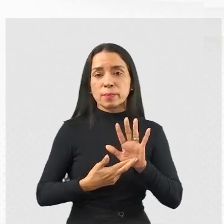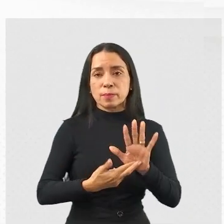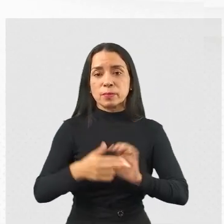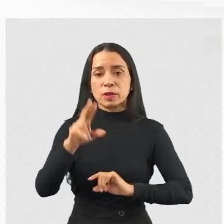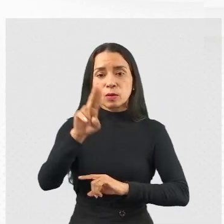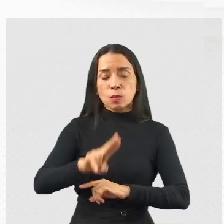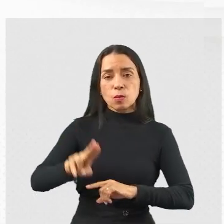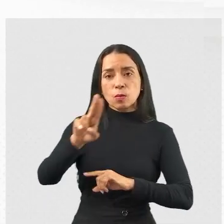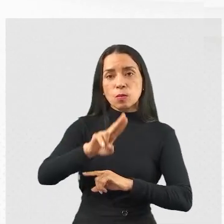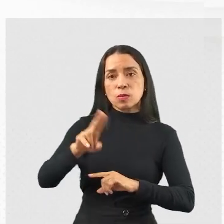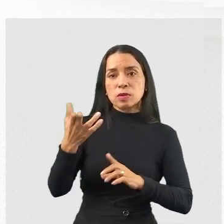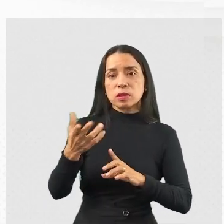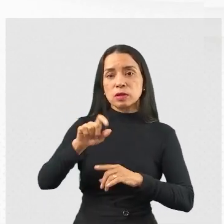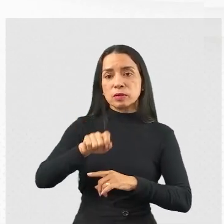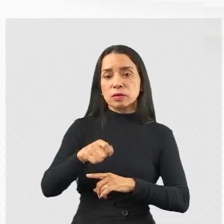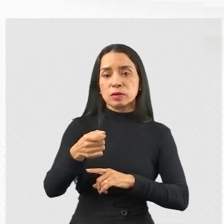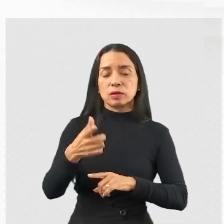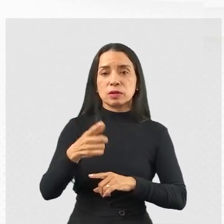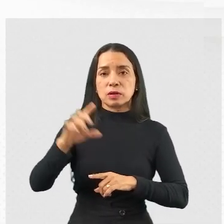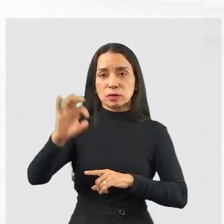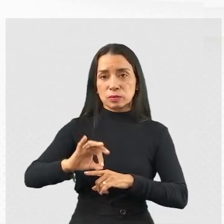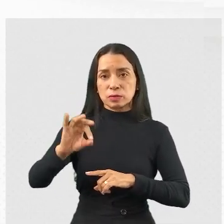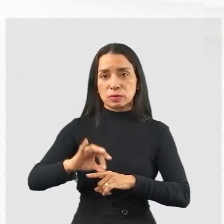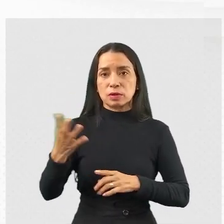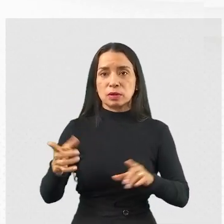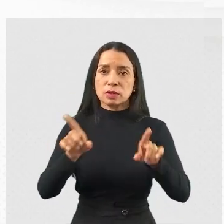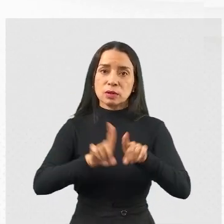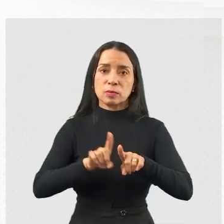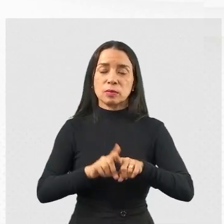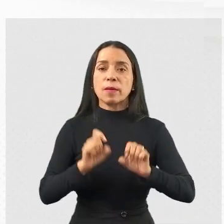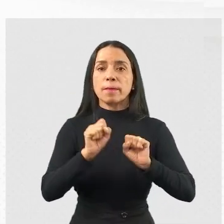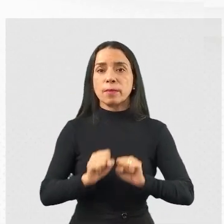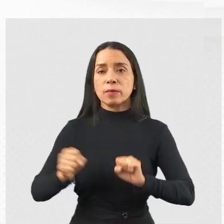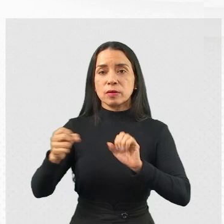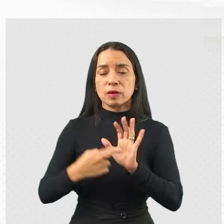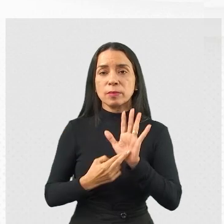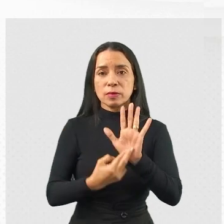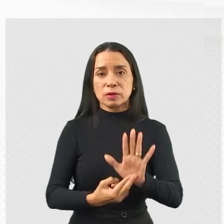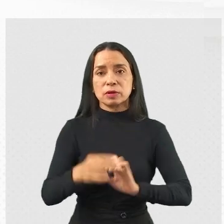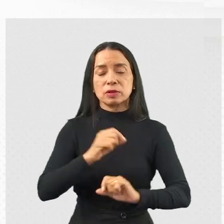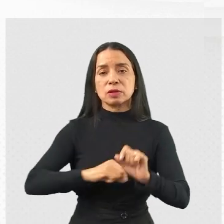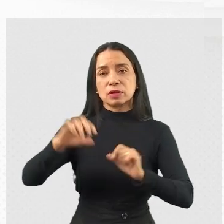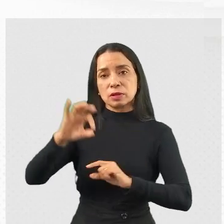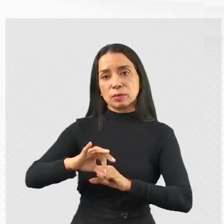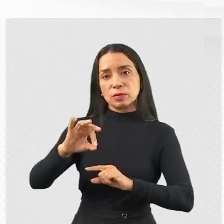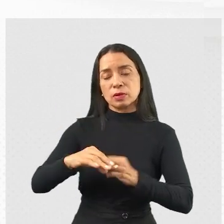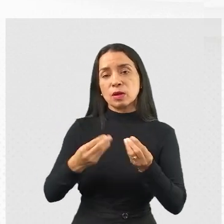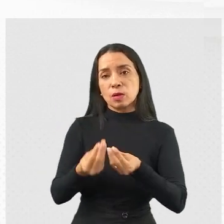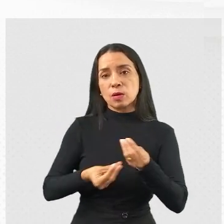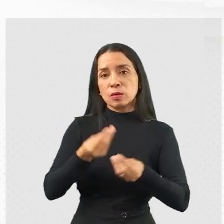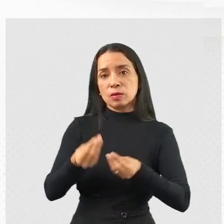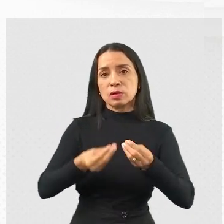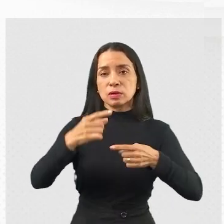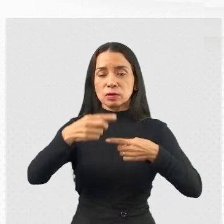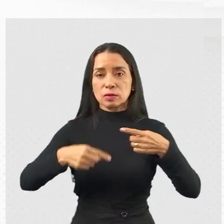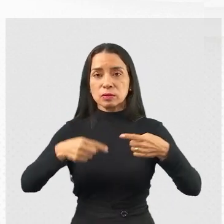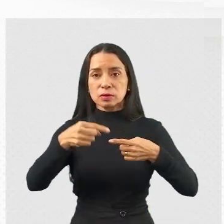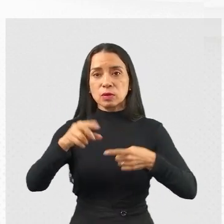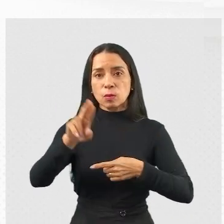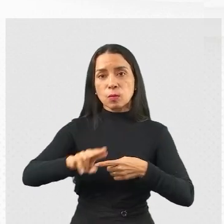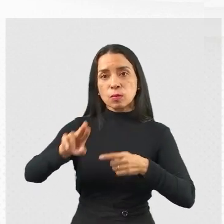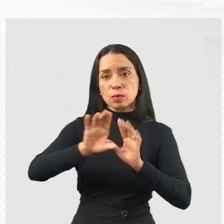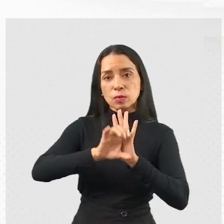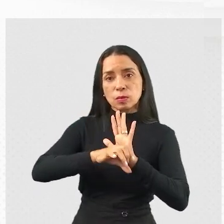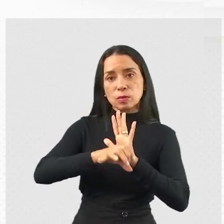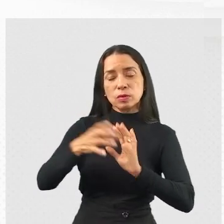usando esse símbolo aí da porcentagem. Mas você também pode representar essa porcentagem através da fração, aplicando a